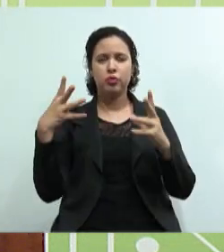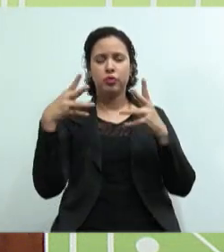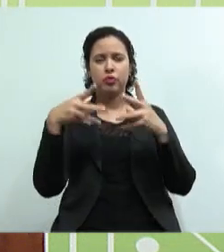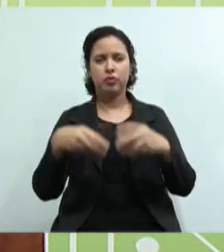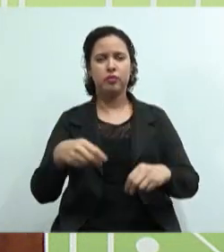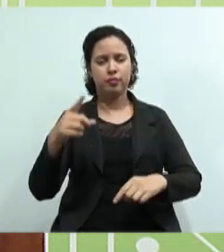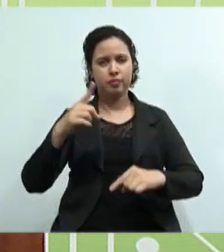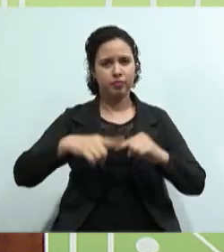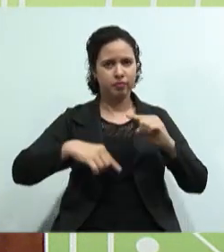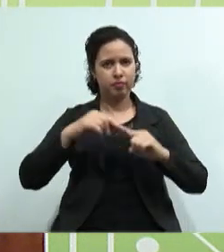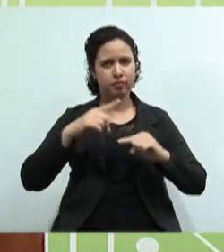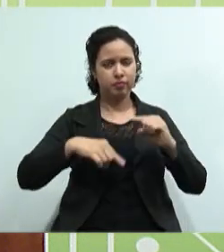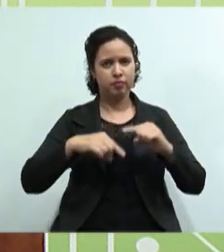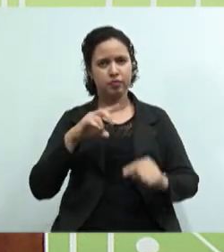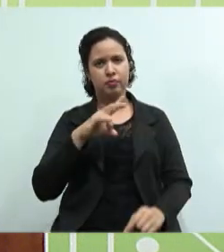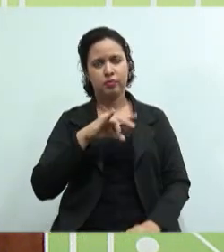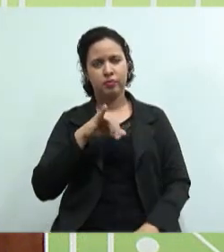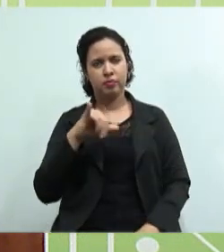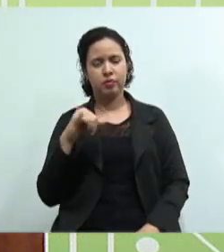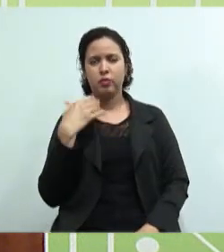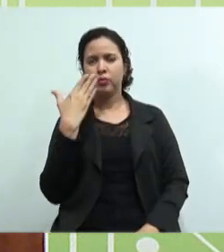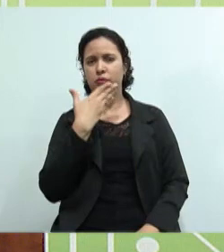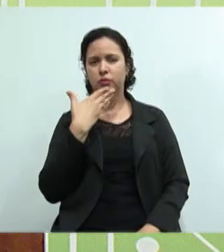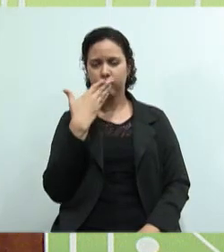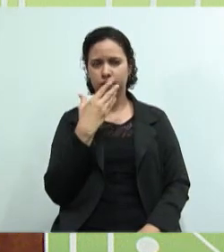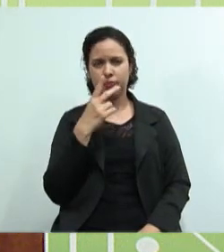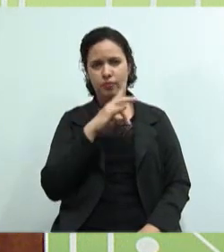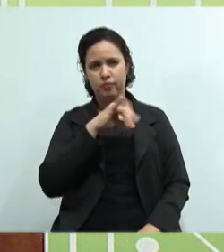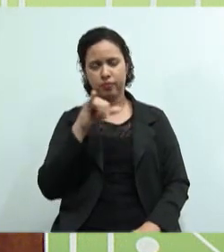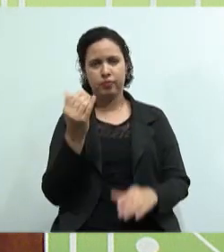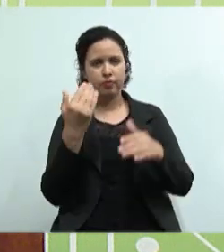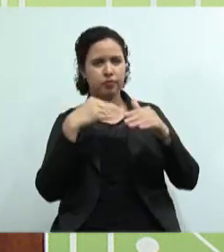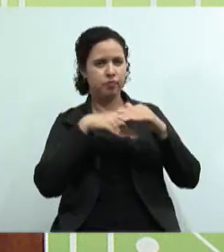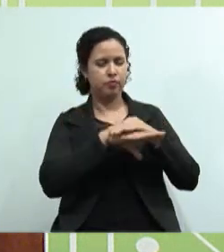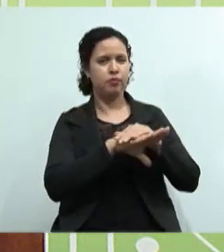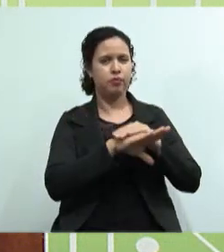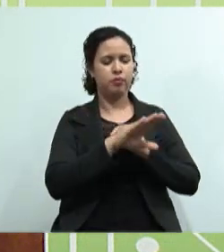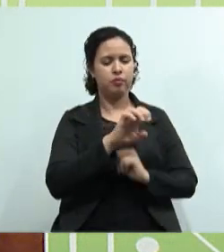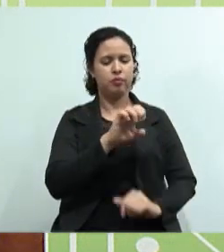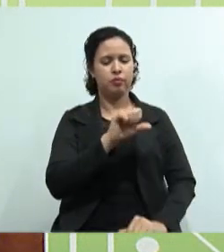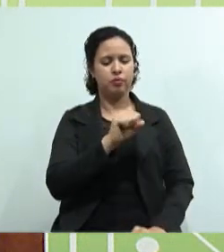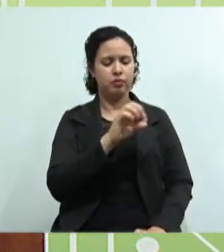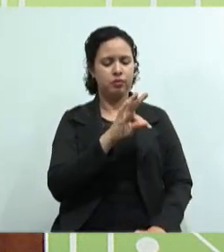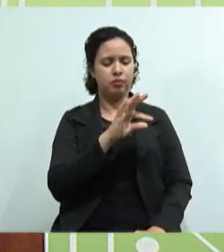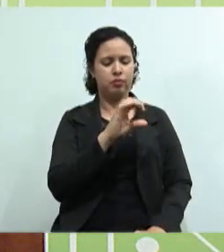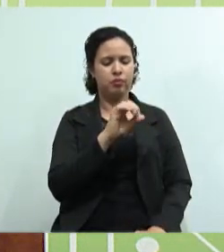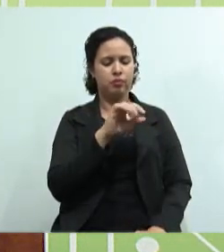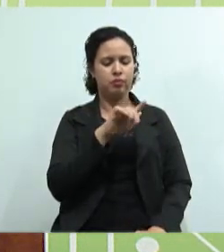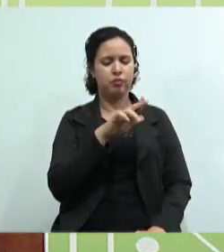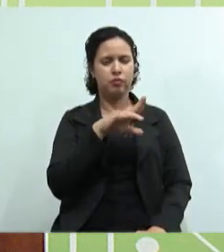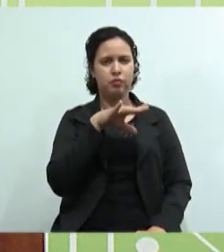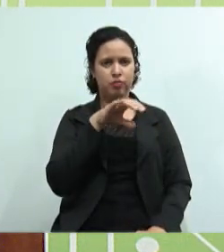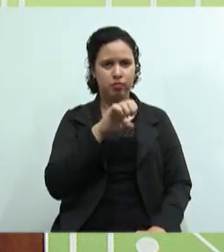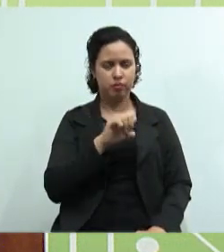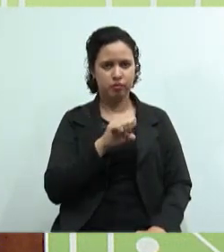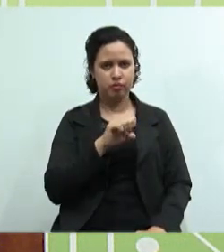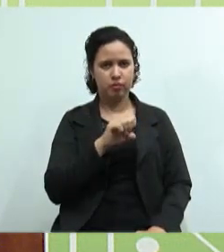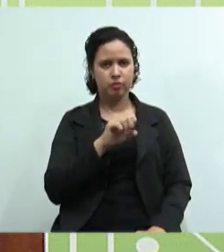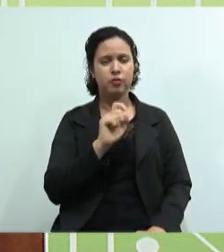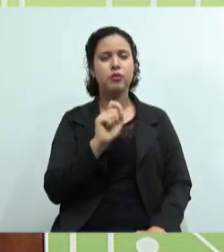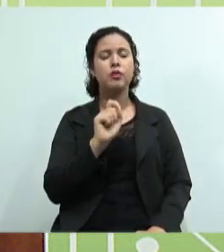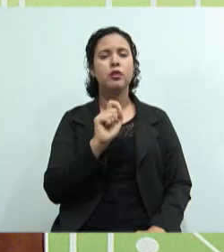do nosso doce e do nosso pudim vai para o estoque. Então, lá no estoque nós temos estoque de matéria-prima, temos estoque